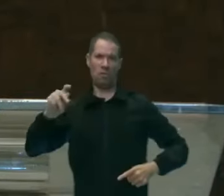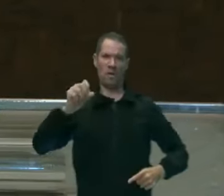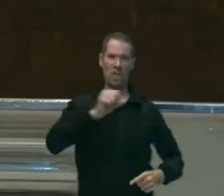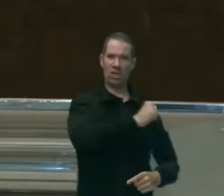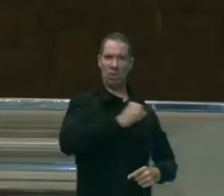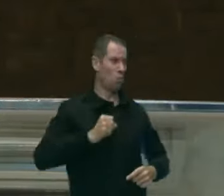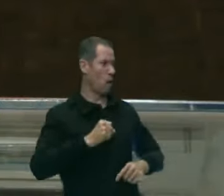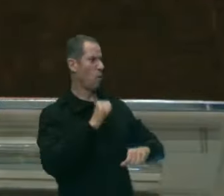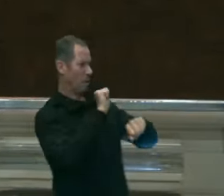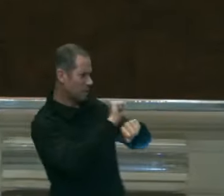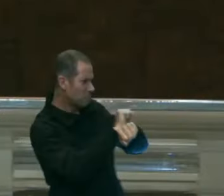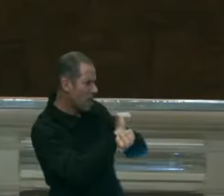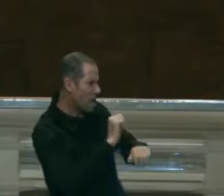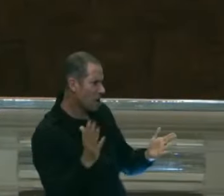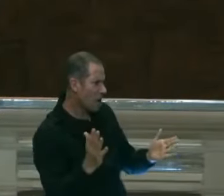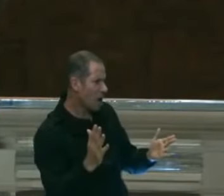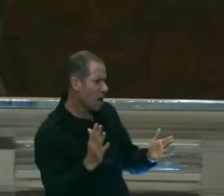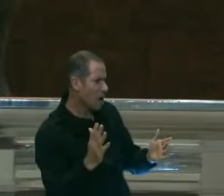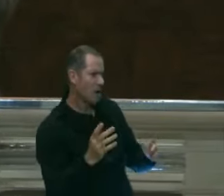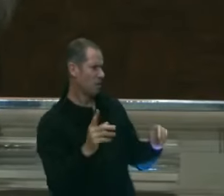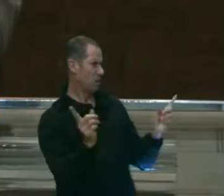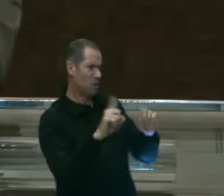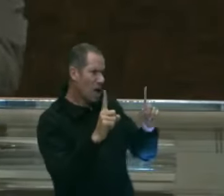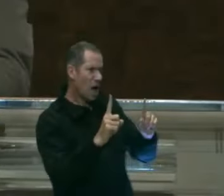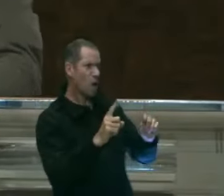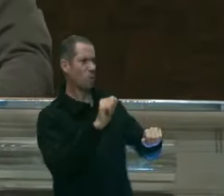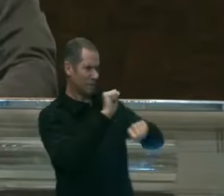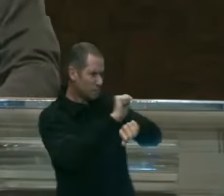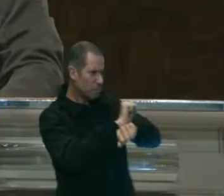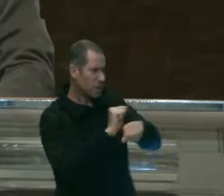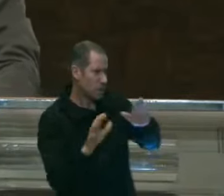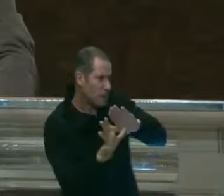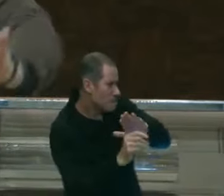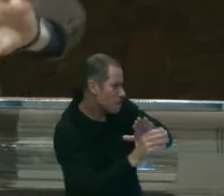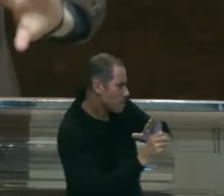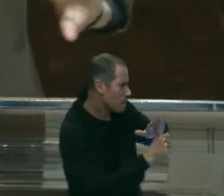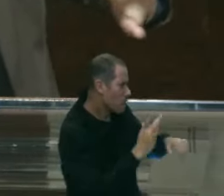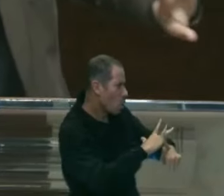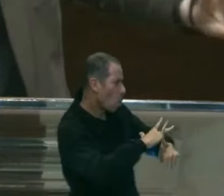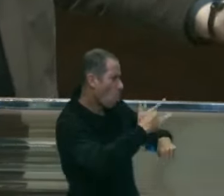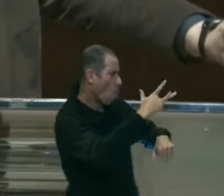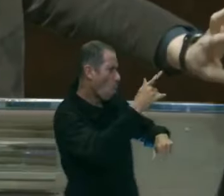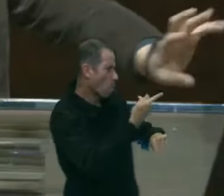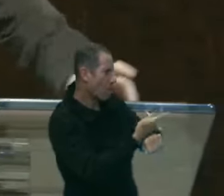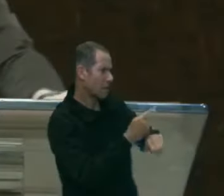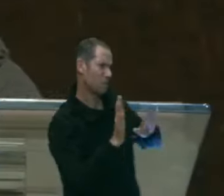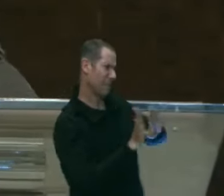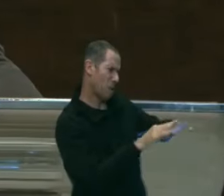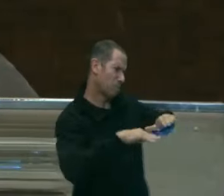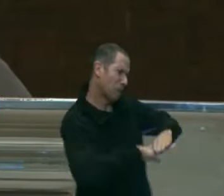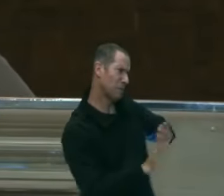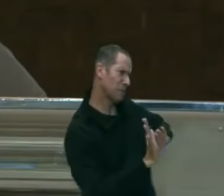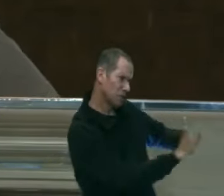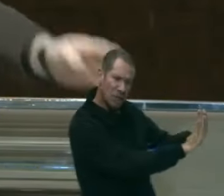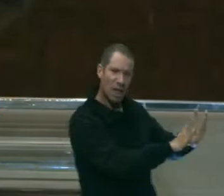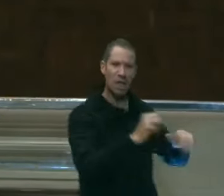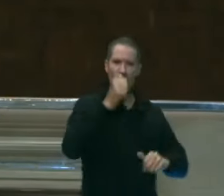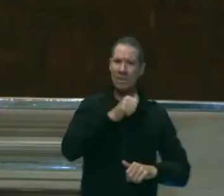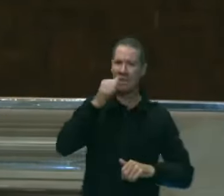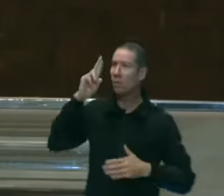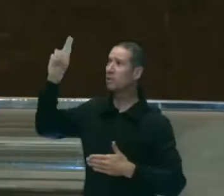dito para ele esperar e não tomar dos despojos de guerra, porque era para consagrar ao Senhor.